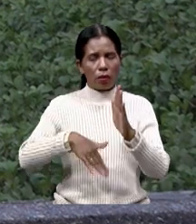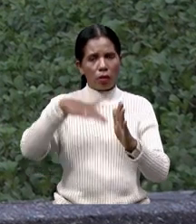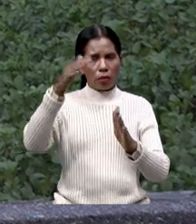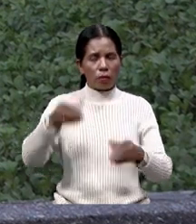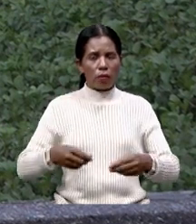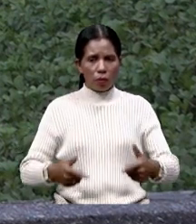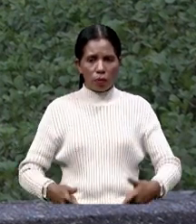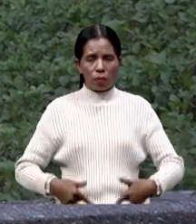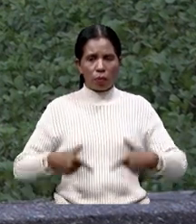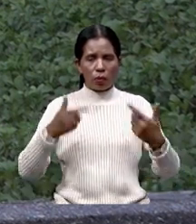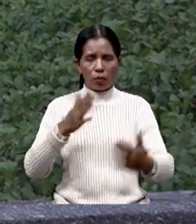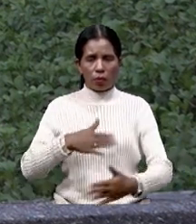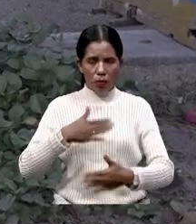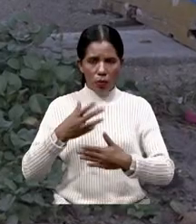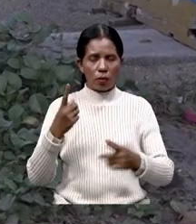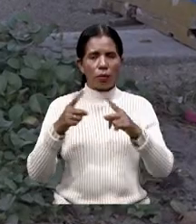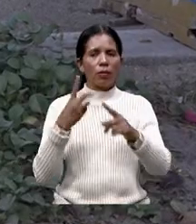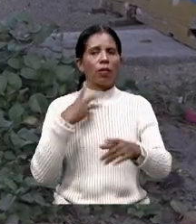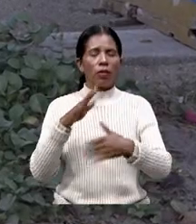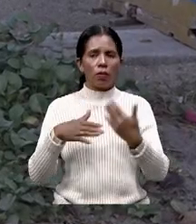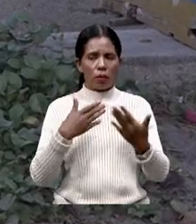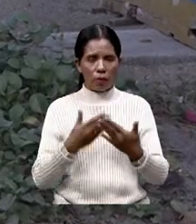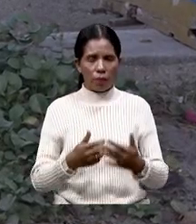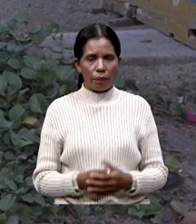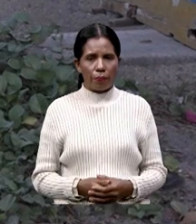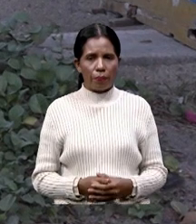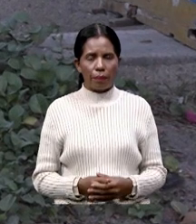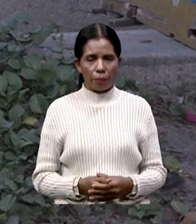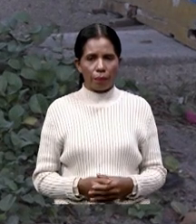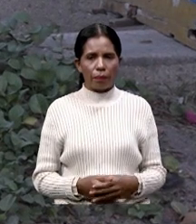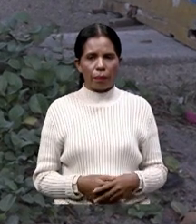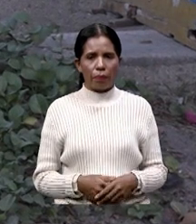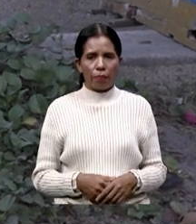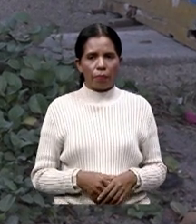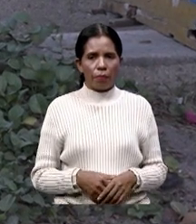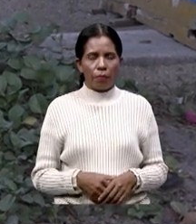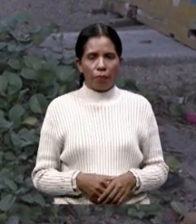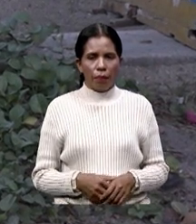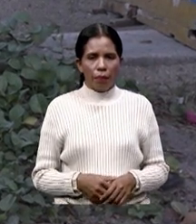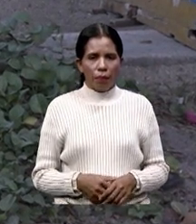moris nebe ksolok ba ita hotu. Equipa cobertura, Gemen.